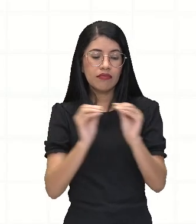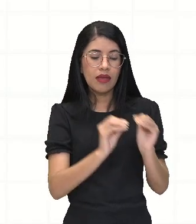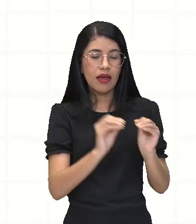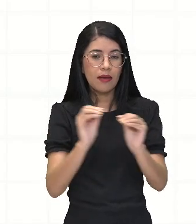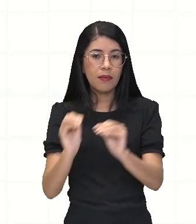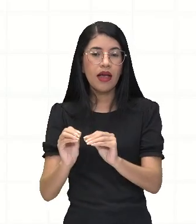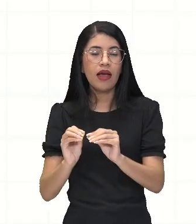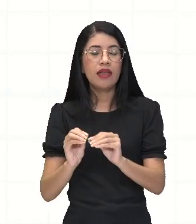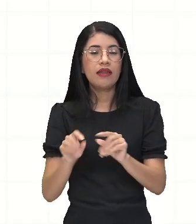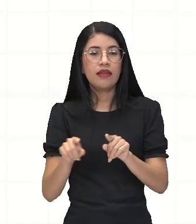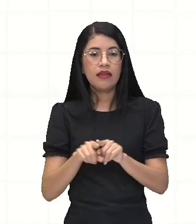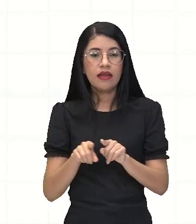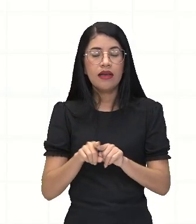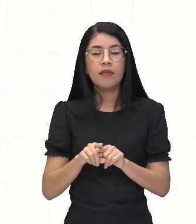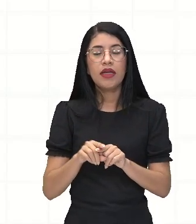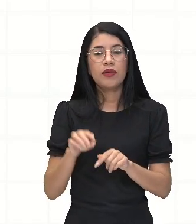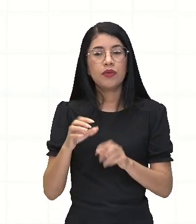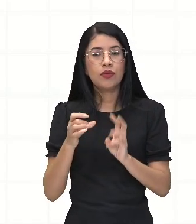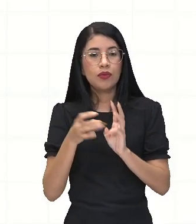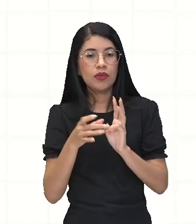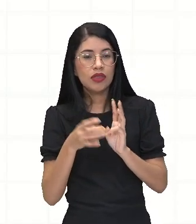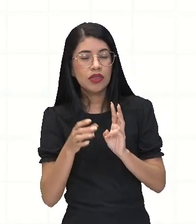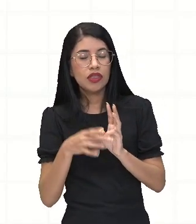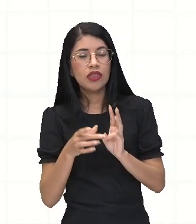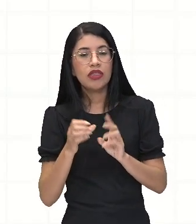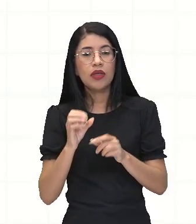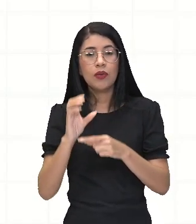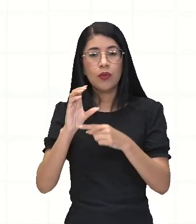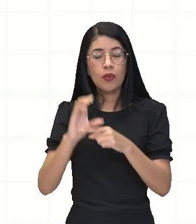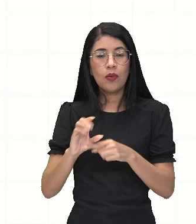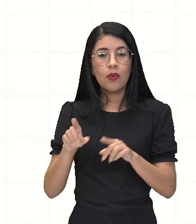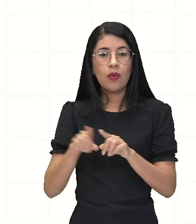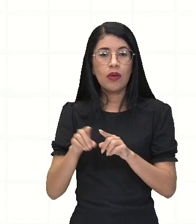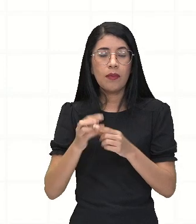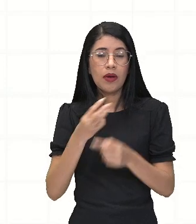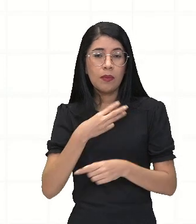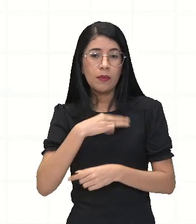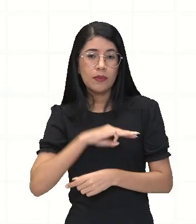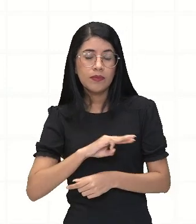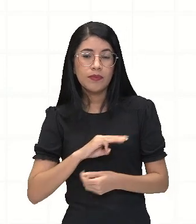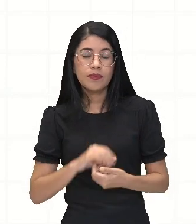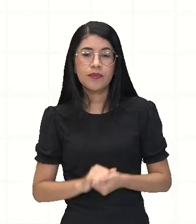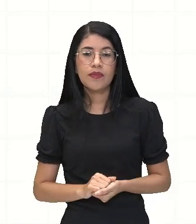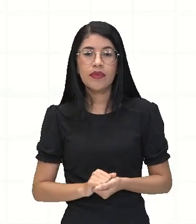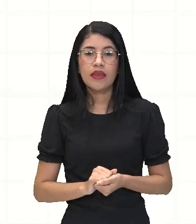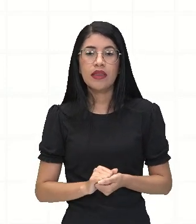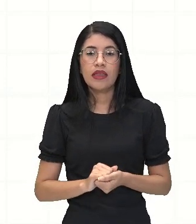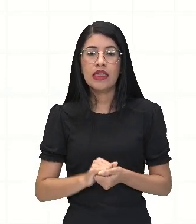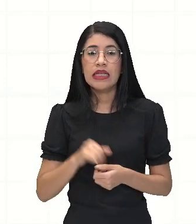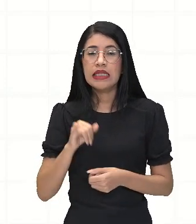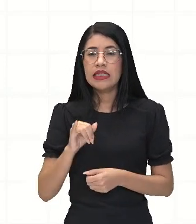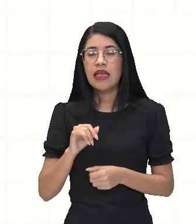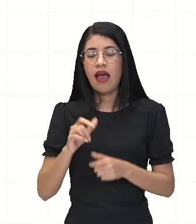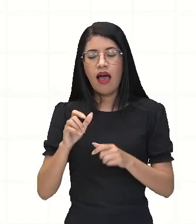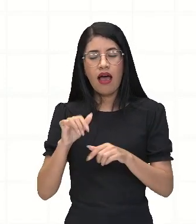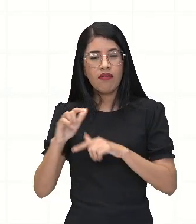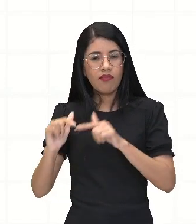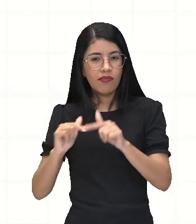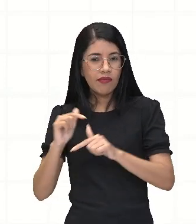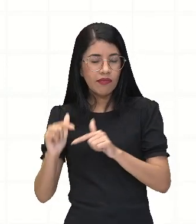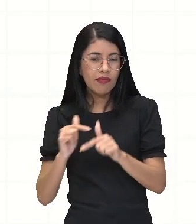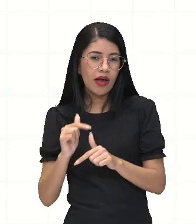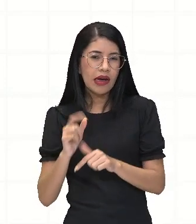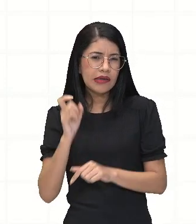entre colonos, missionários e os serviços reais da coroa portuguesa. Então, já que essa mão de obra era uma mão de